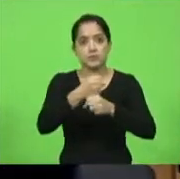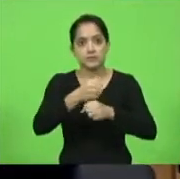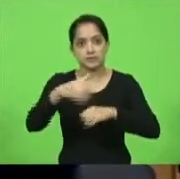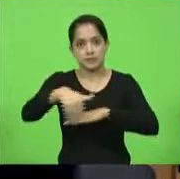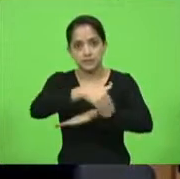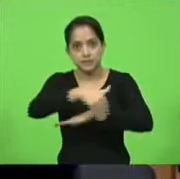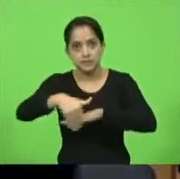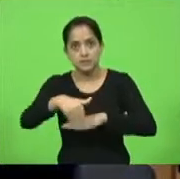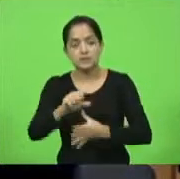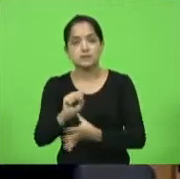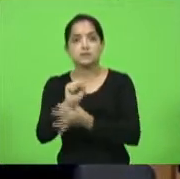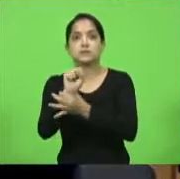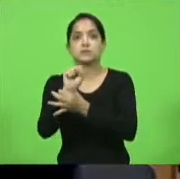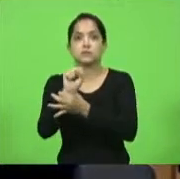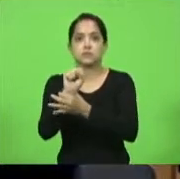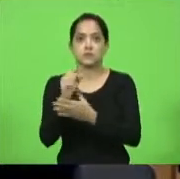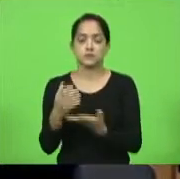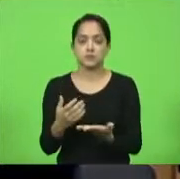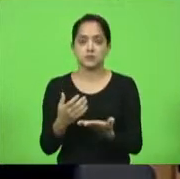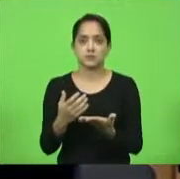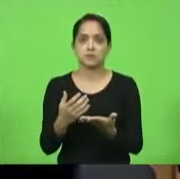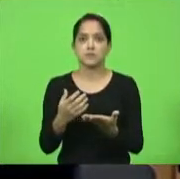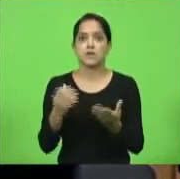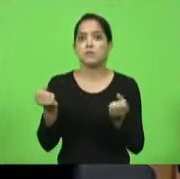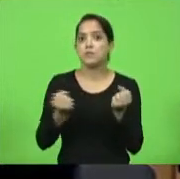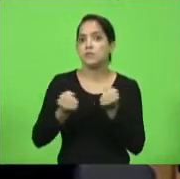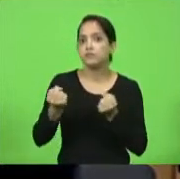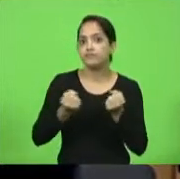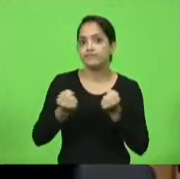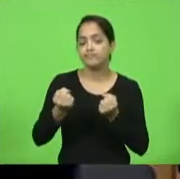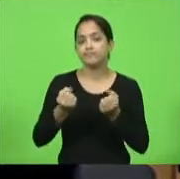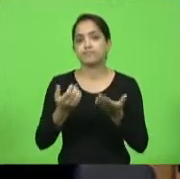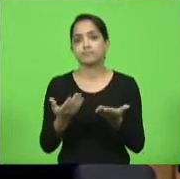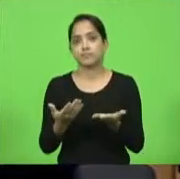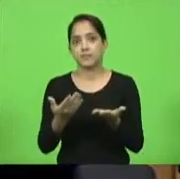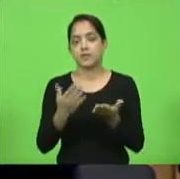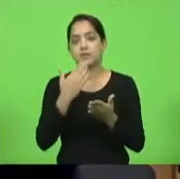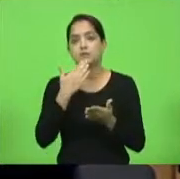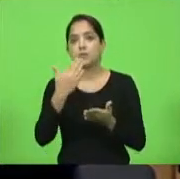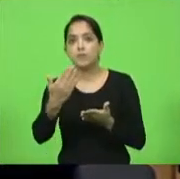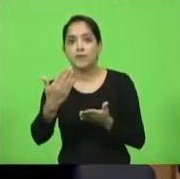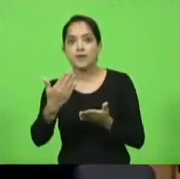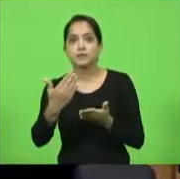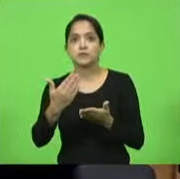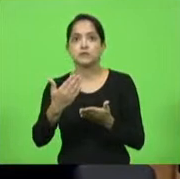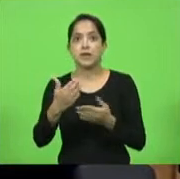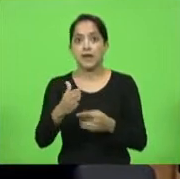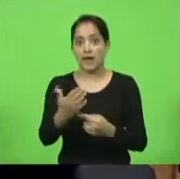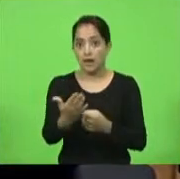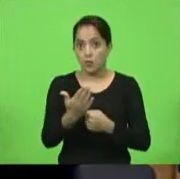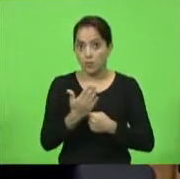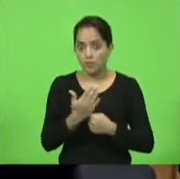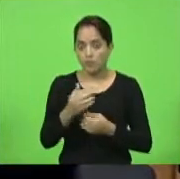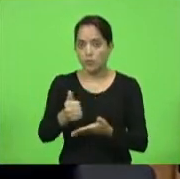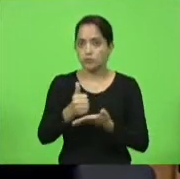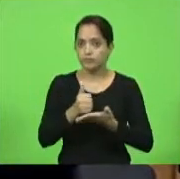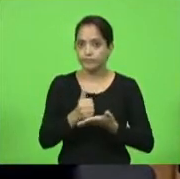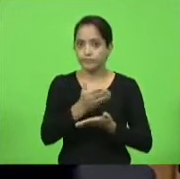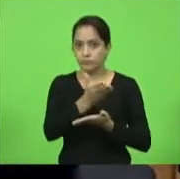para os motoristas. Então, também peço a colaboração da aprovação da referida